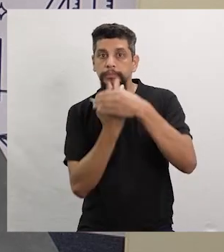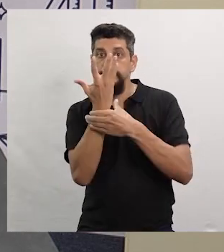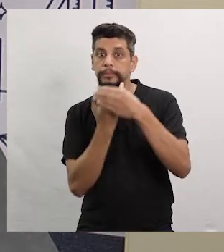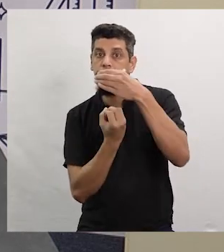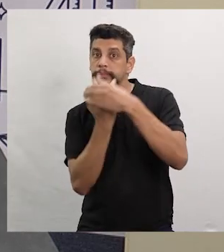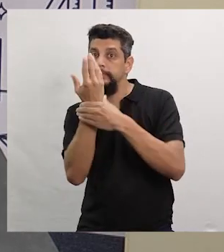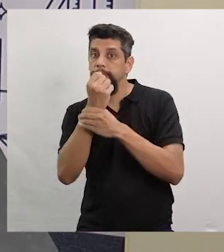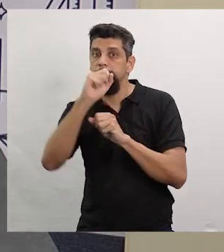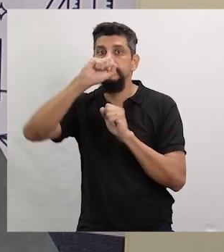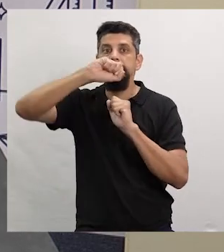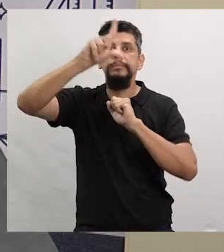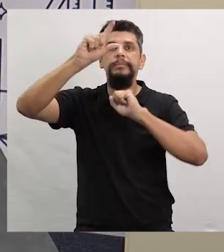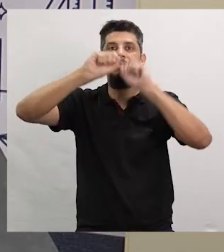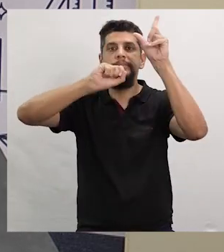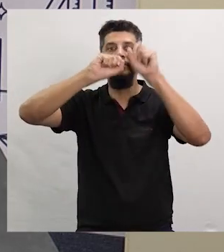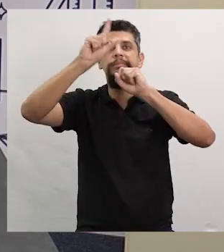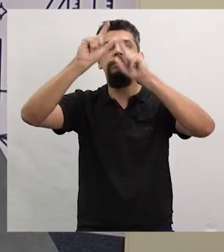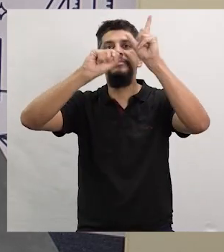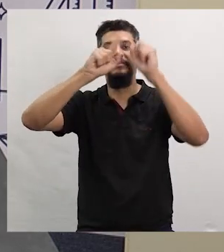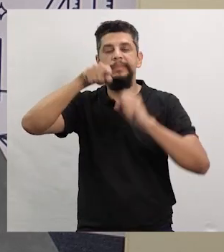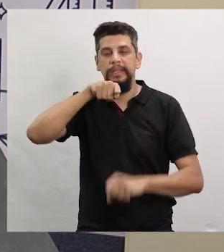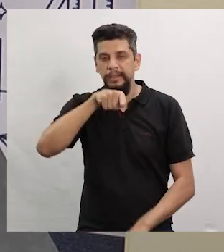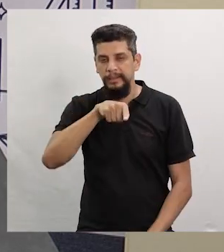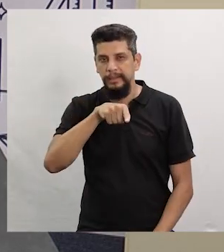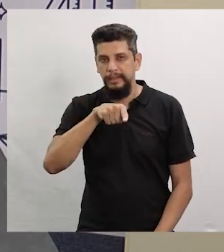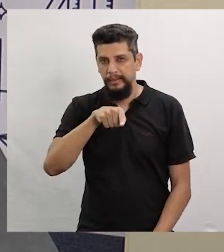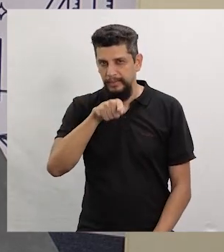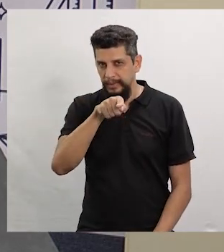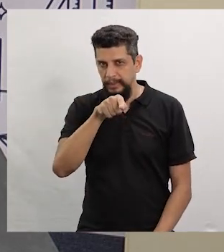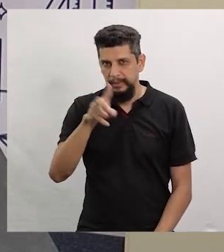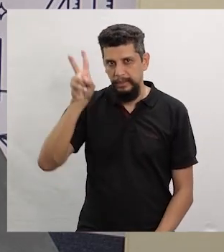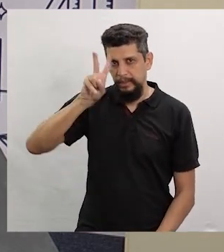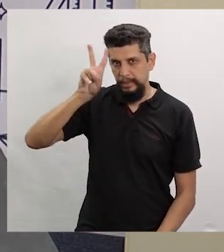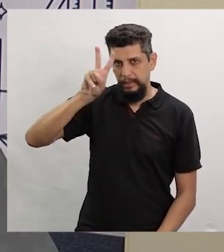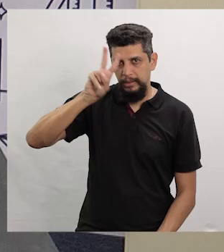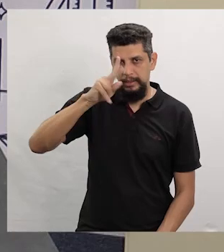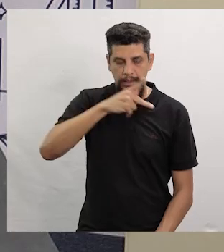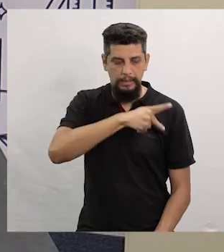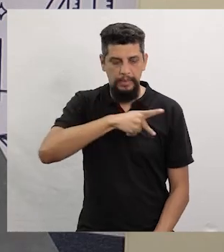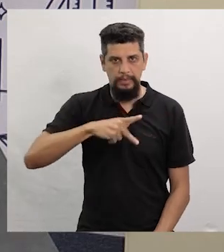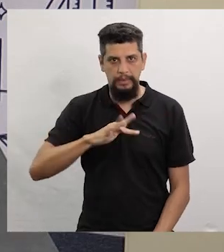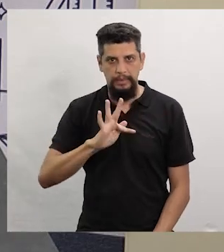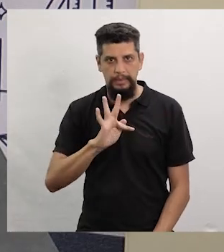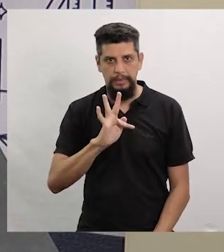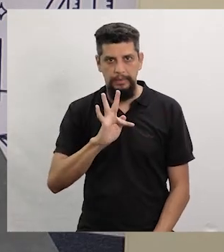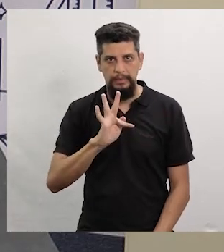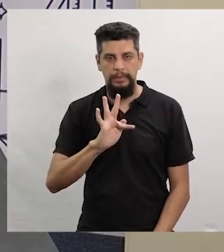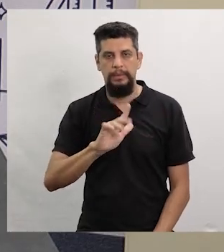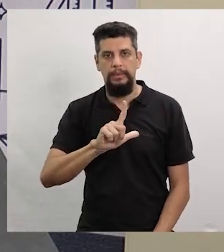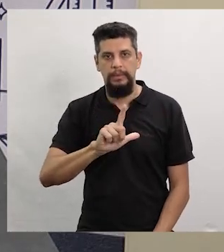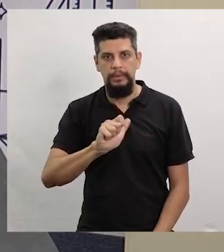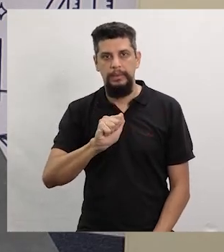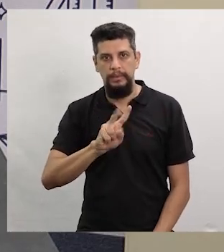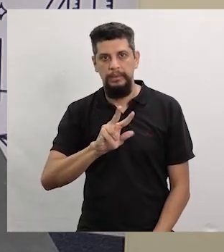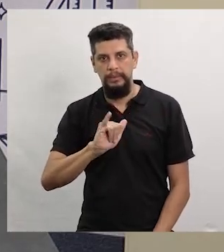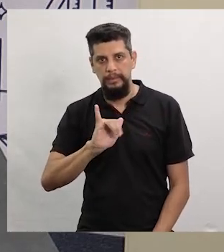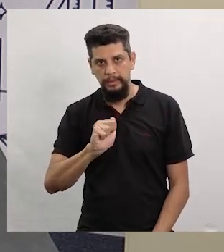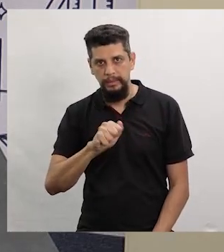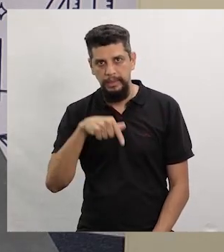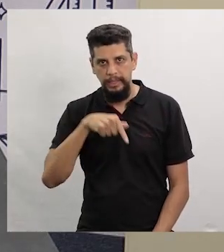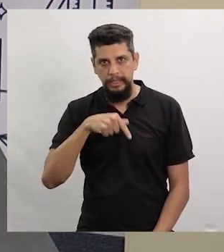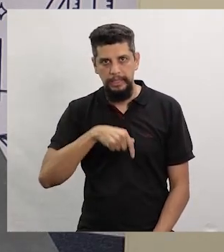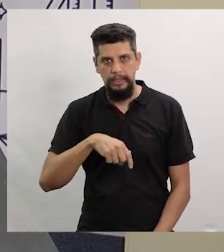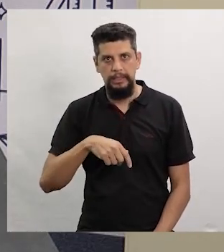estrelas aí eh lembram que a professora Flávia também esteve com vocês